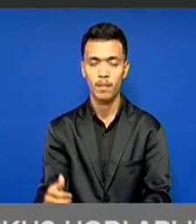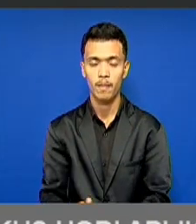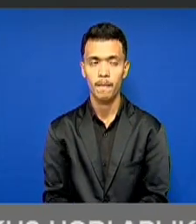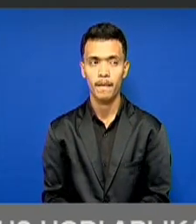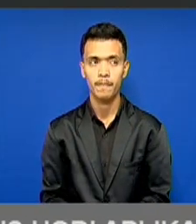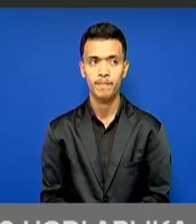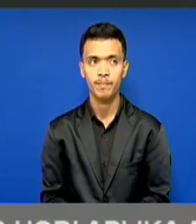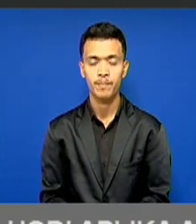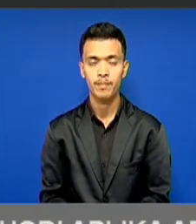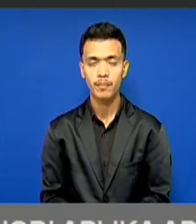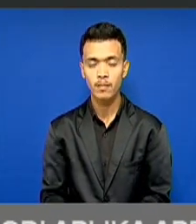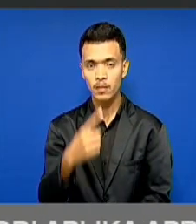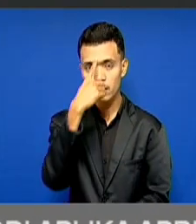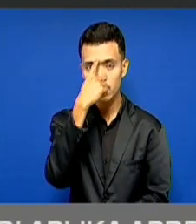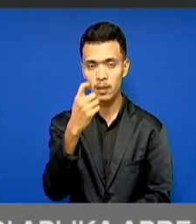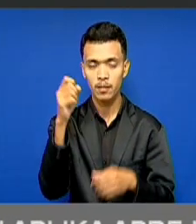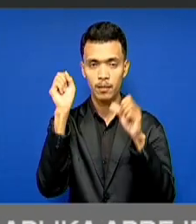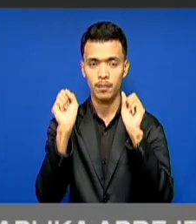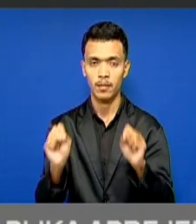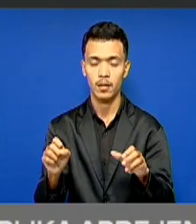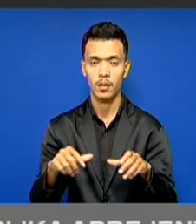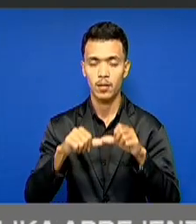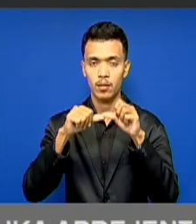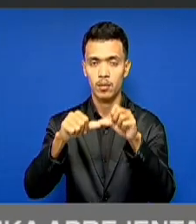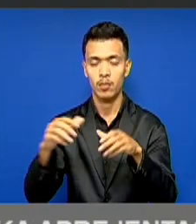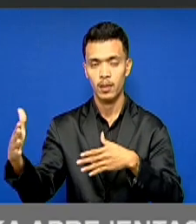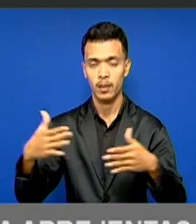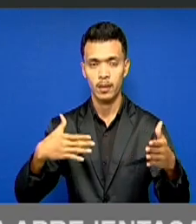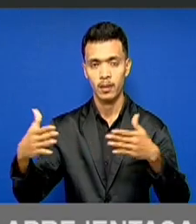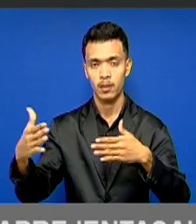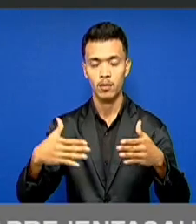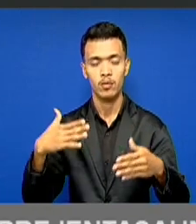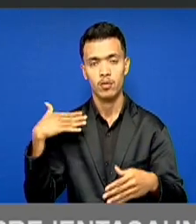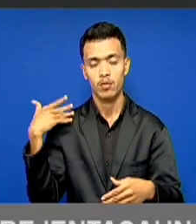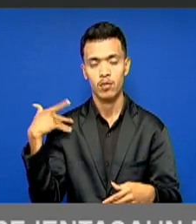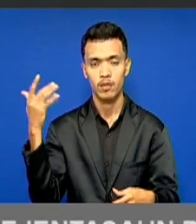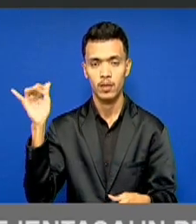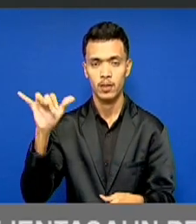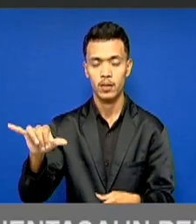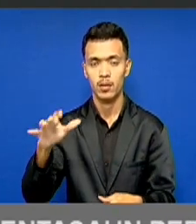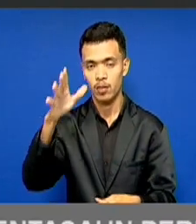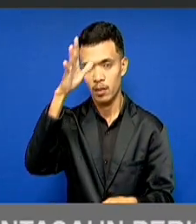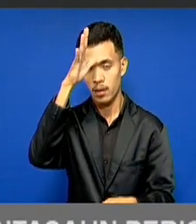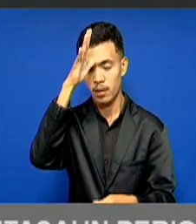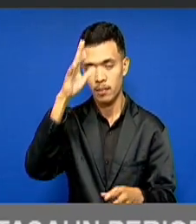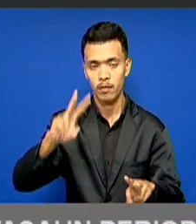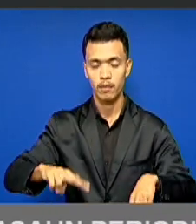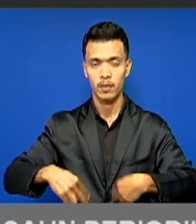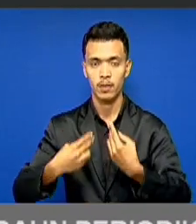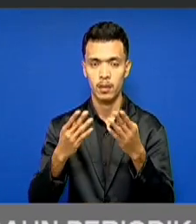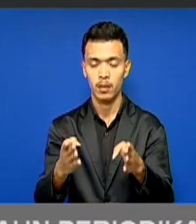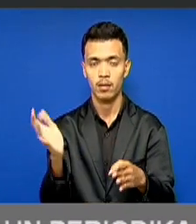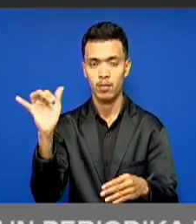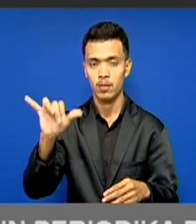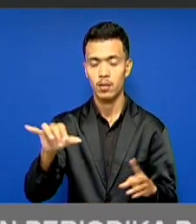ba Bahalarawain, tamba bele continua, halibur fo insai sira, hamutu kwa aman veterano sira, lori realize a actividade